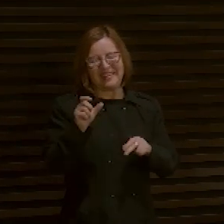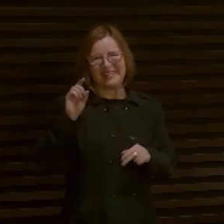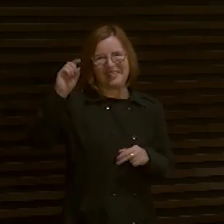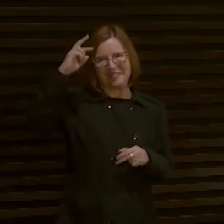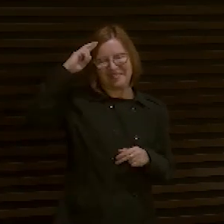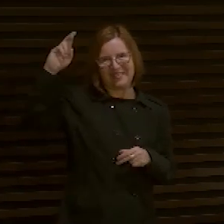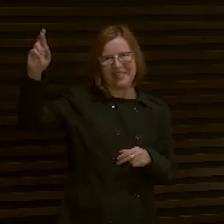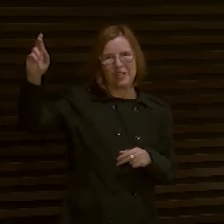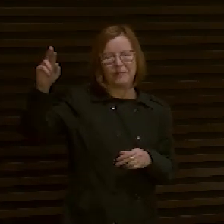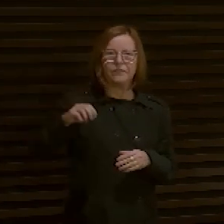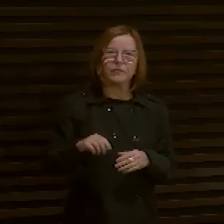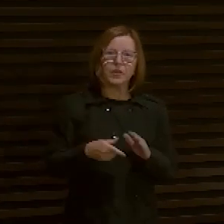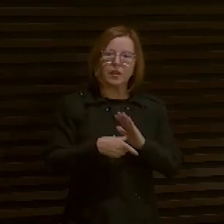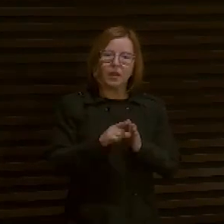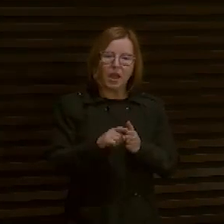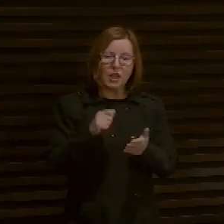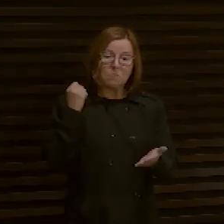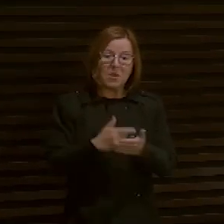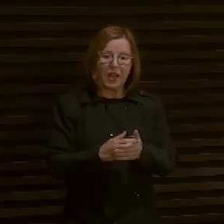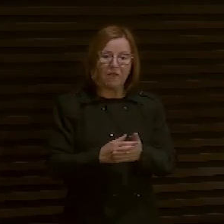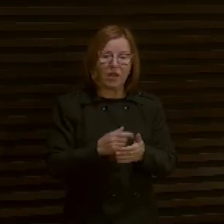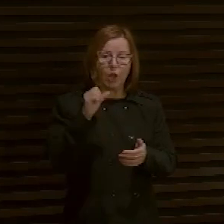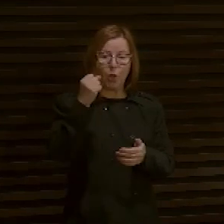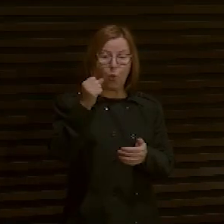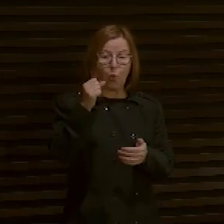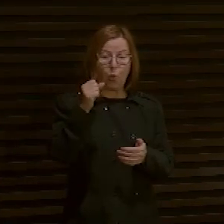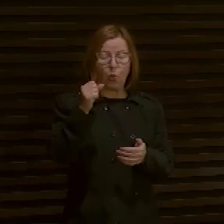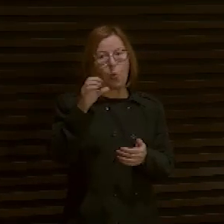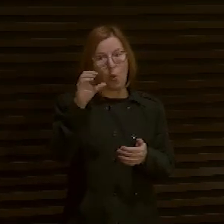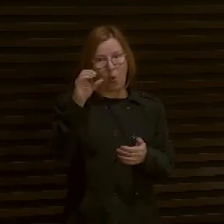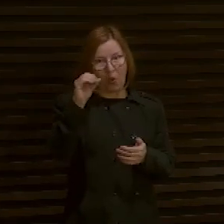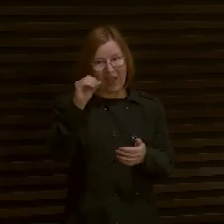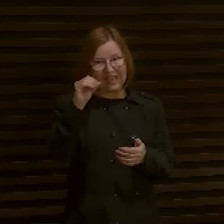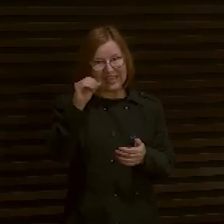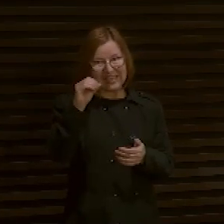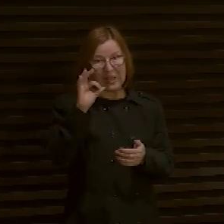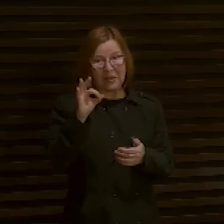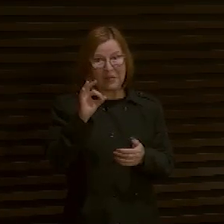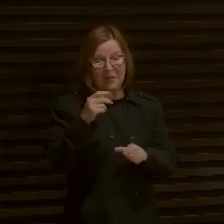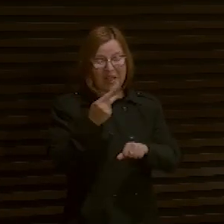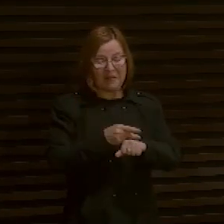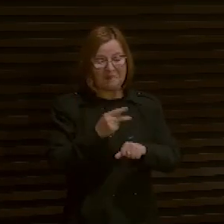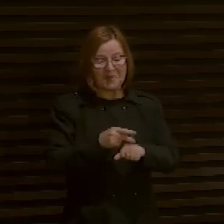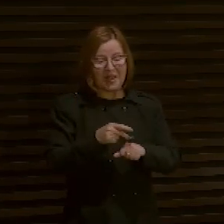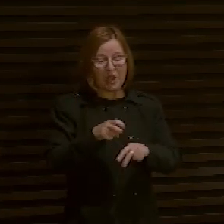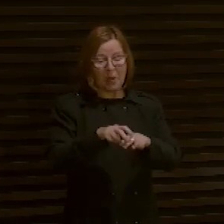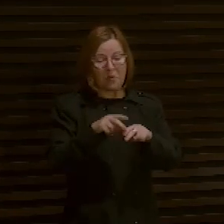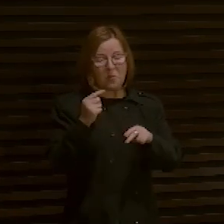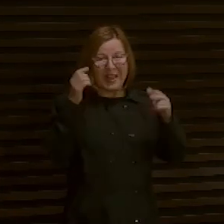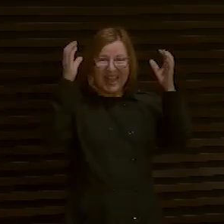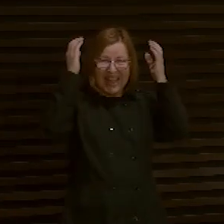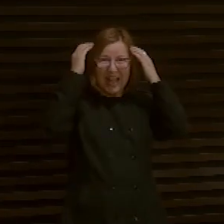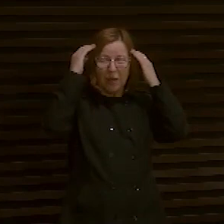Eles estavam pagando 80 moedas de prata numa cabeça de jumento. Agora está tudo muito mais barato, todo mundo tem acesso a esse alimento,